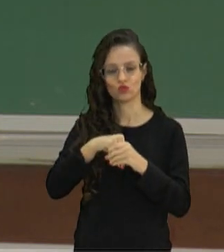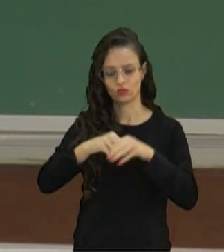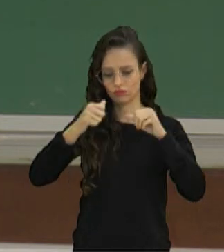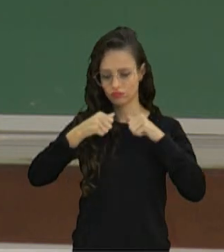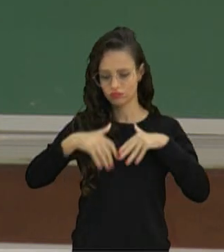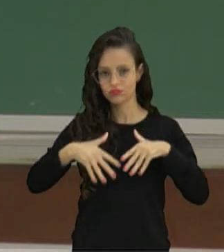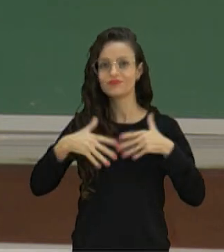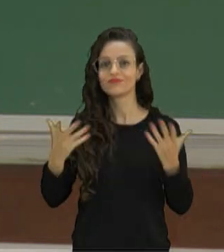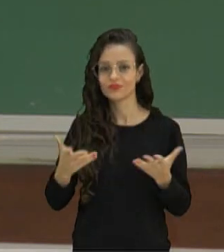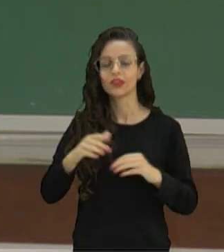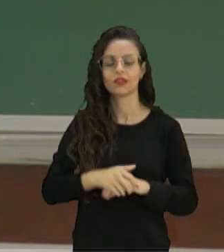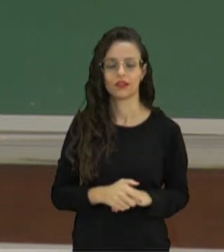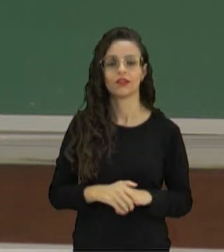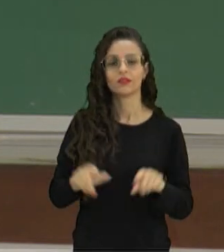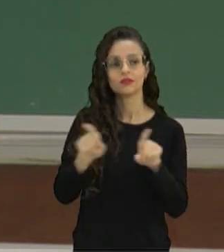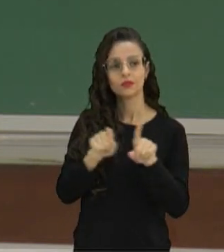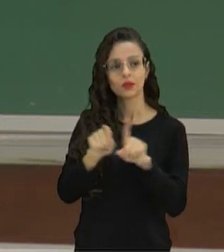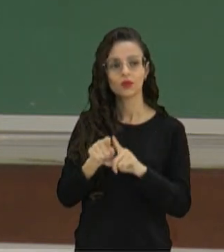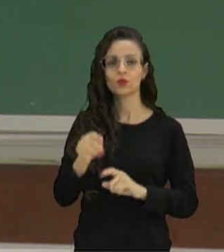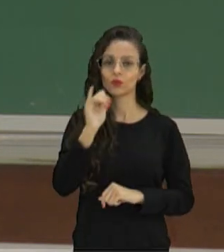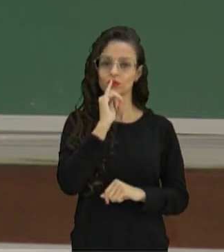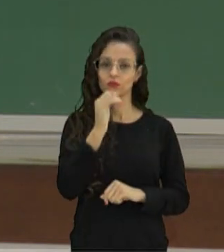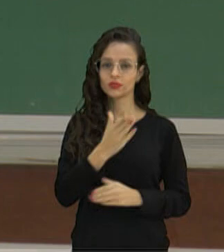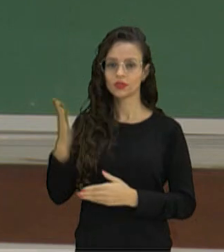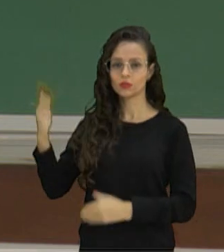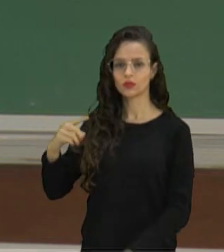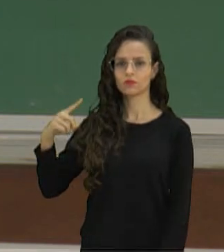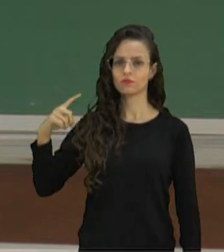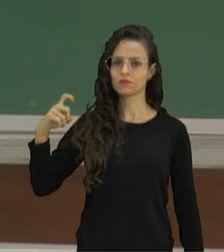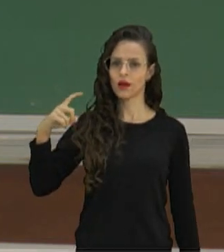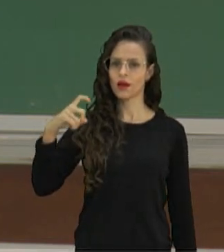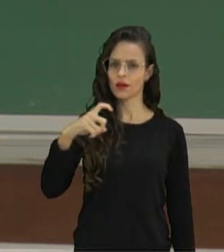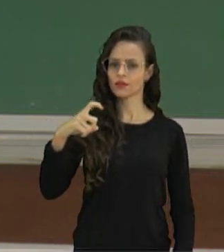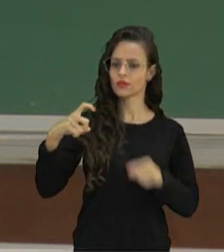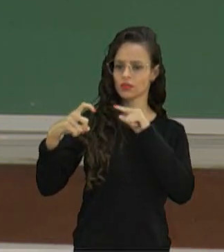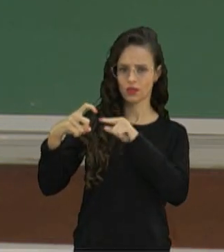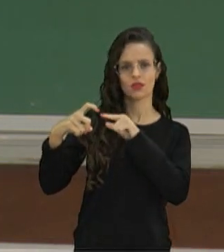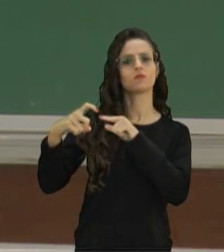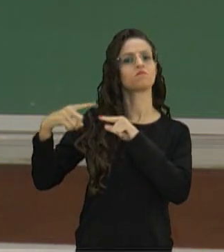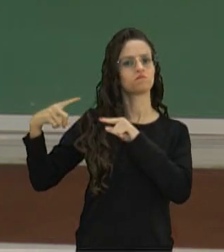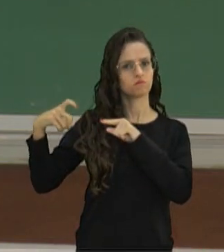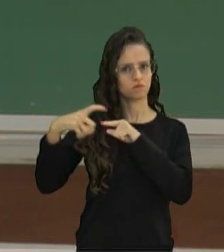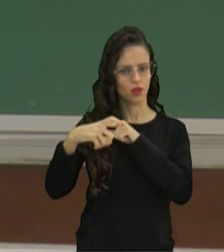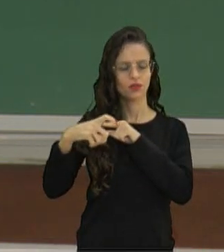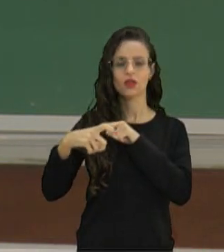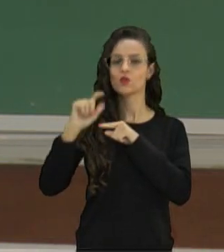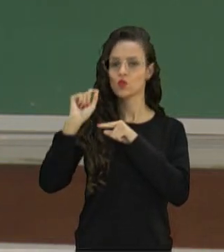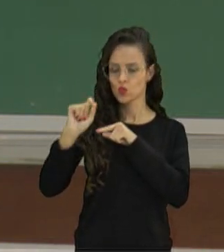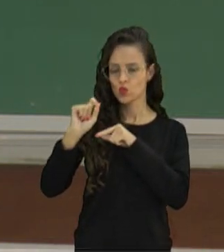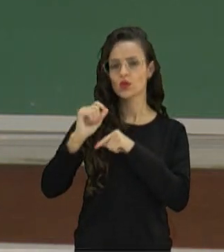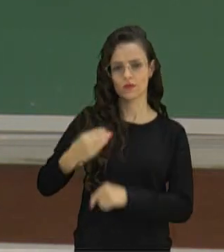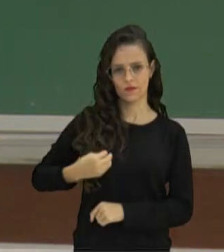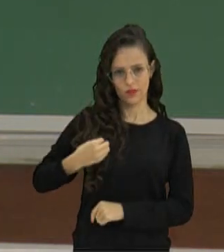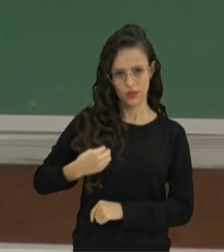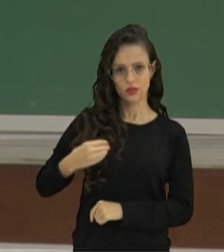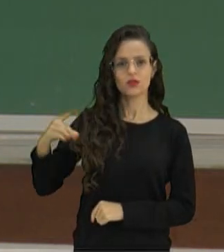vivo. Trouxe como exemplo as bactérias. As bactérias são os seres